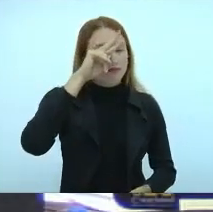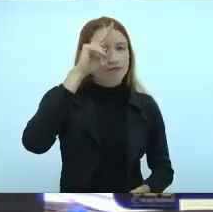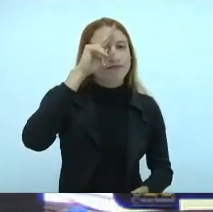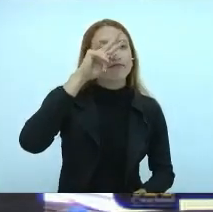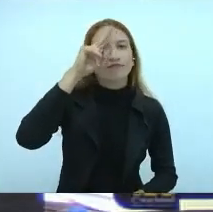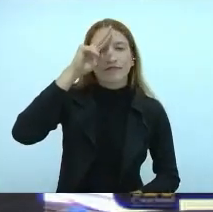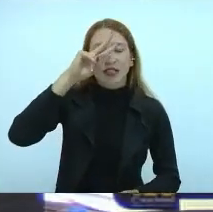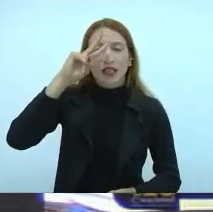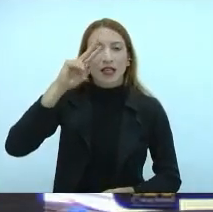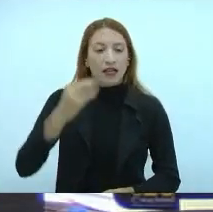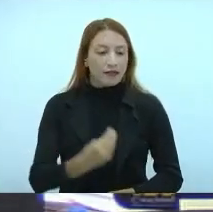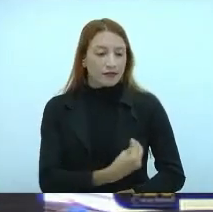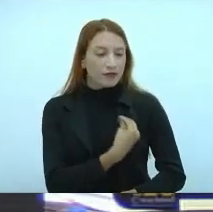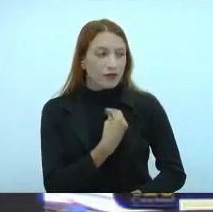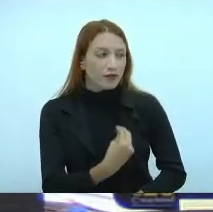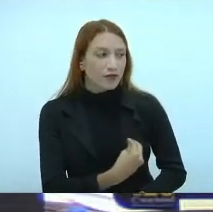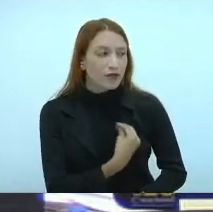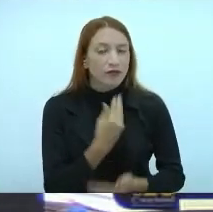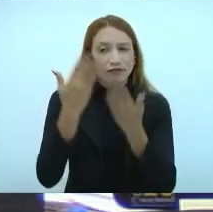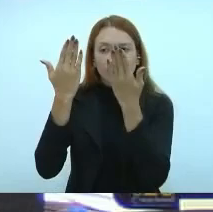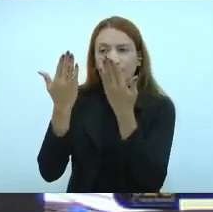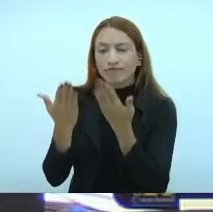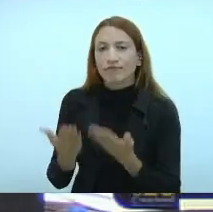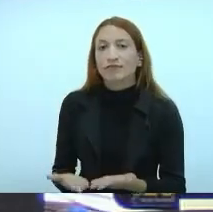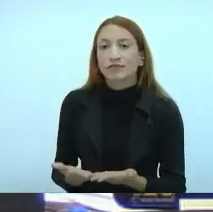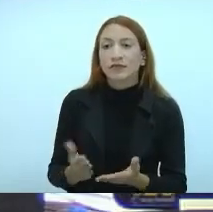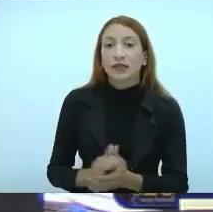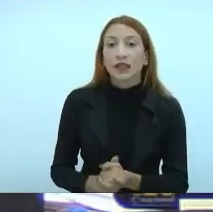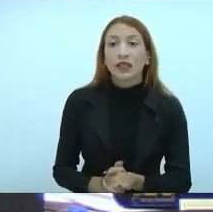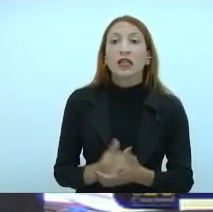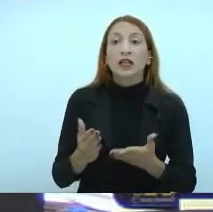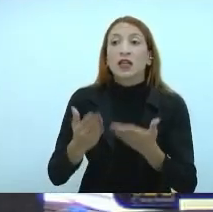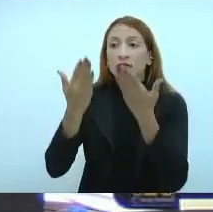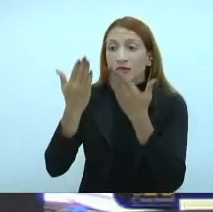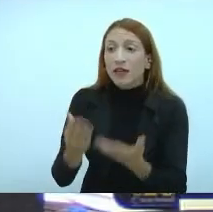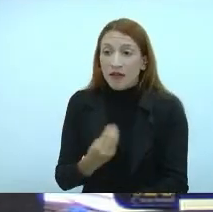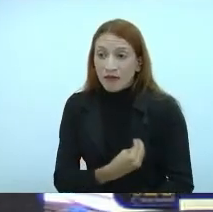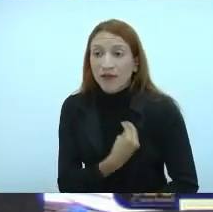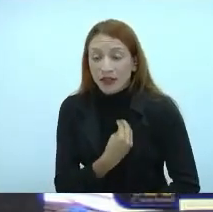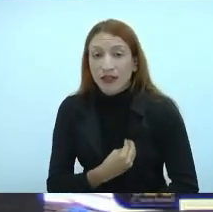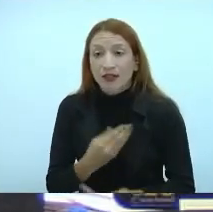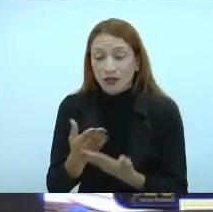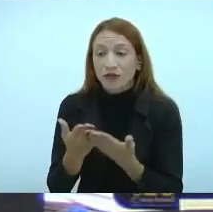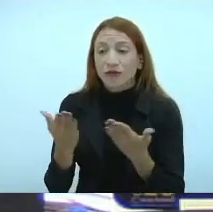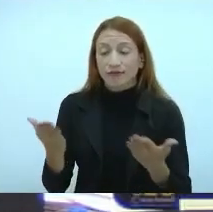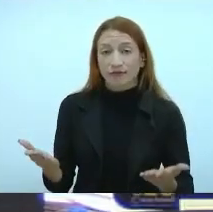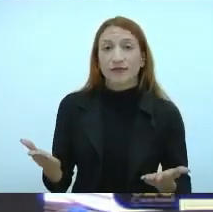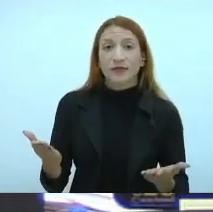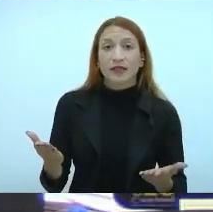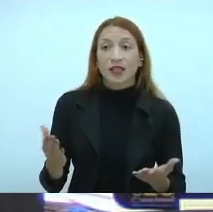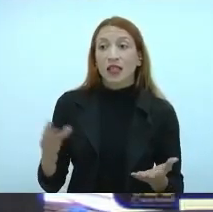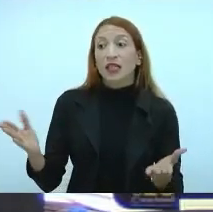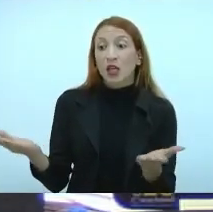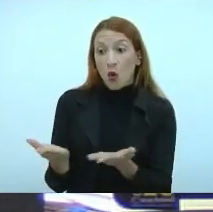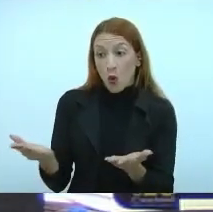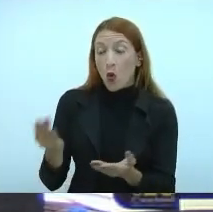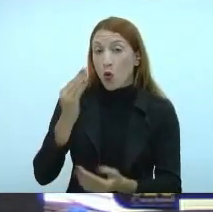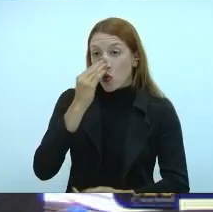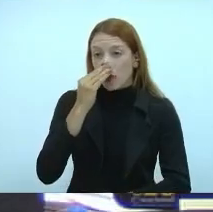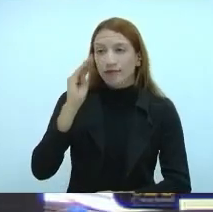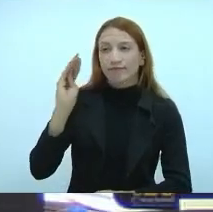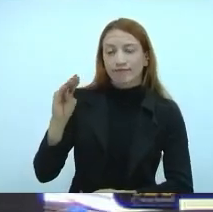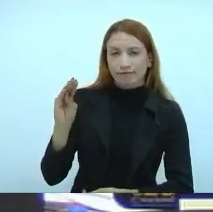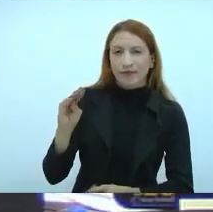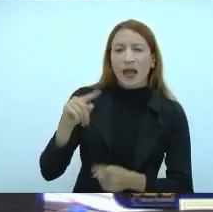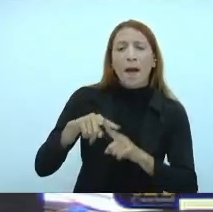registrado na vida dessas pessoas dessa cidade inclusive na vida de alguns de vocês que hoje viram as costas para mim mas